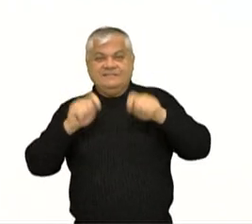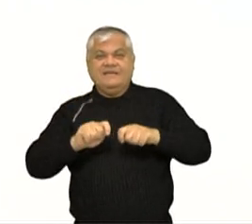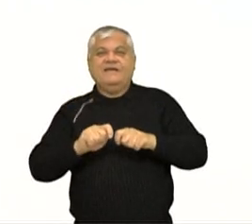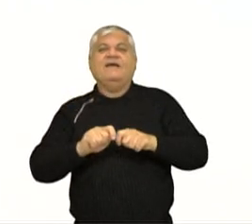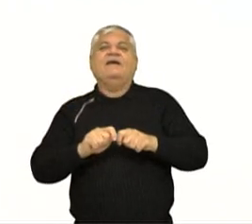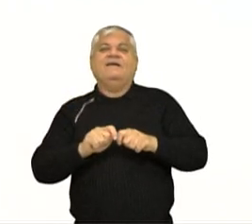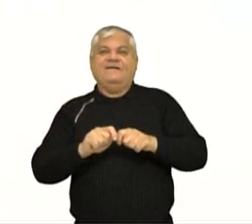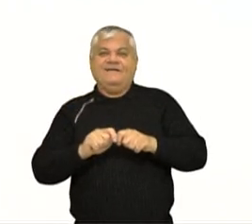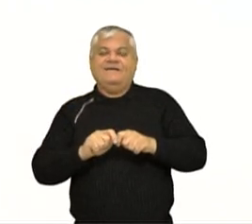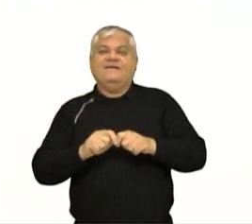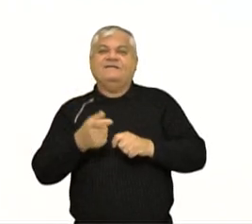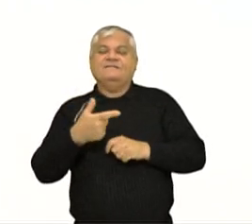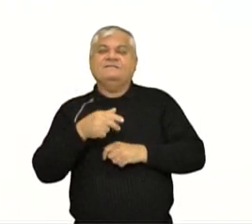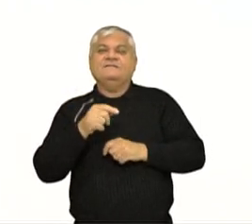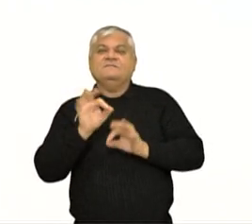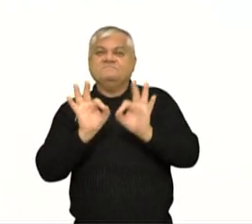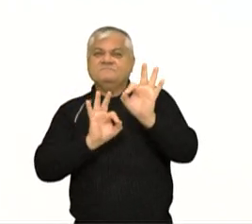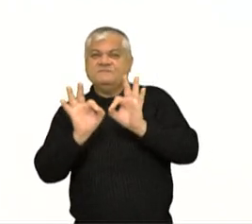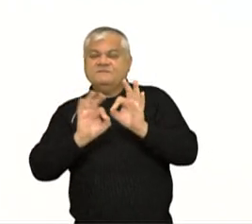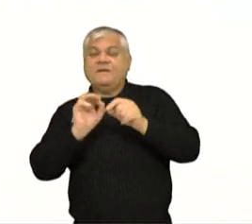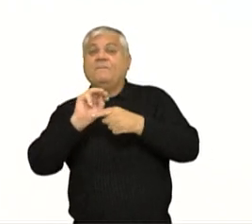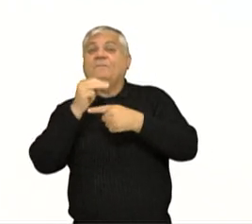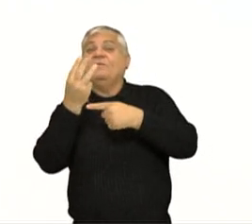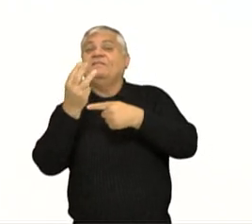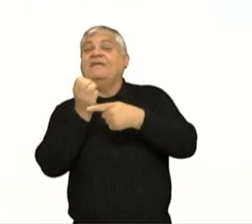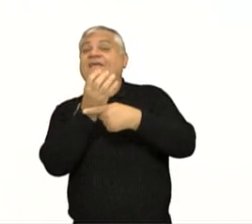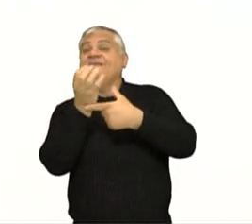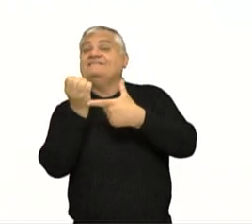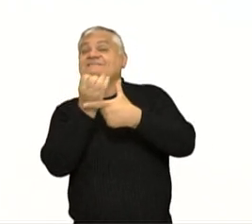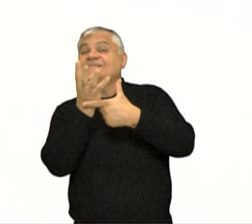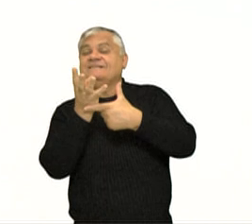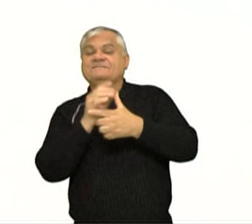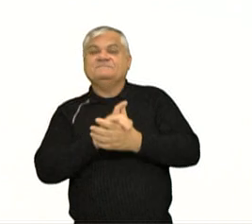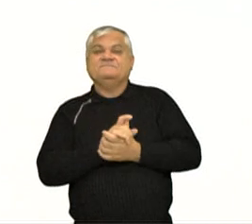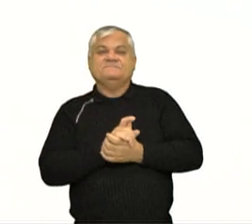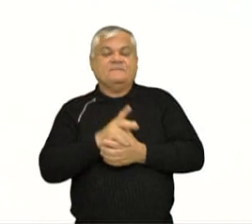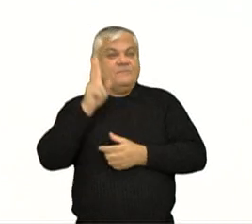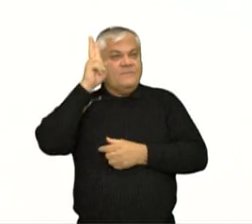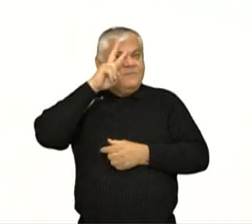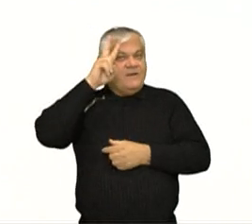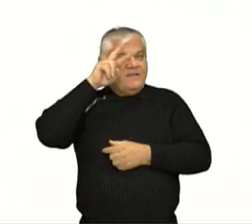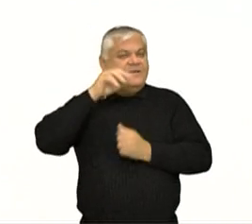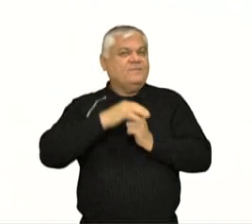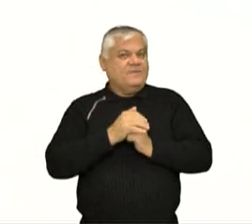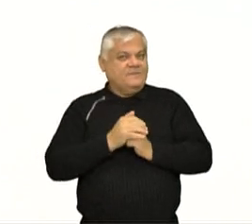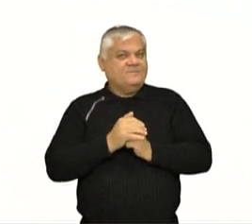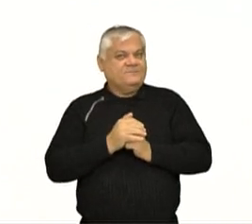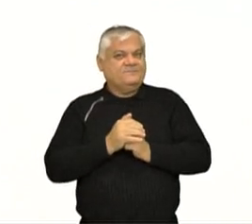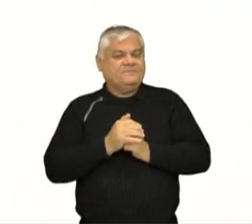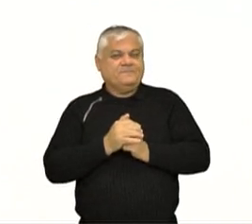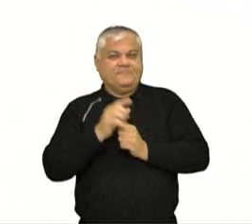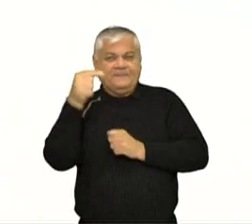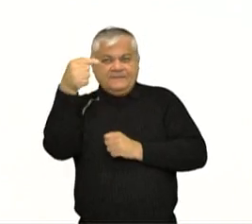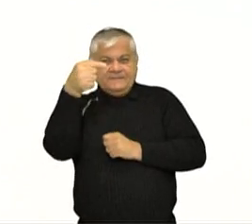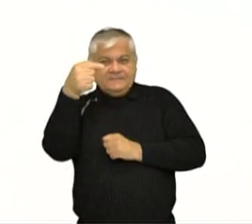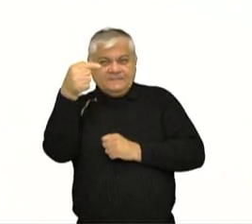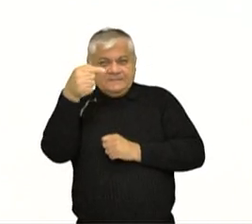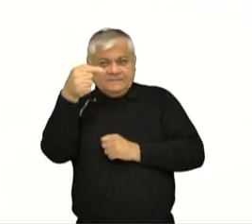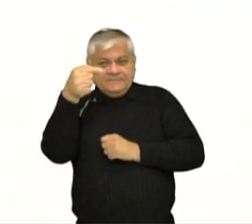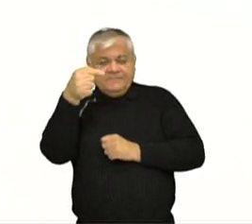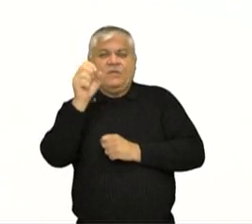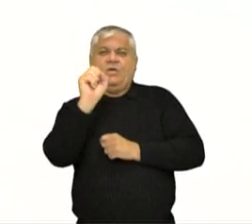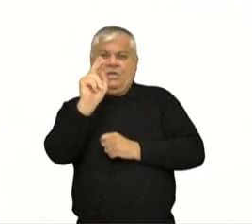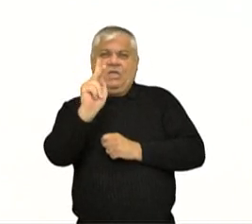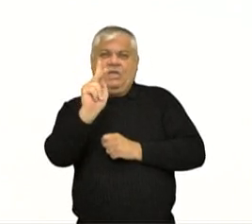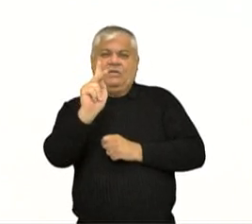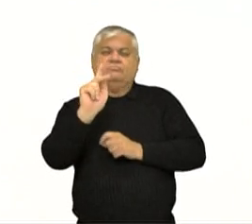podemos realmente resolver a potência, tá? Então lembre-se, o expoente é negativo? Ok, nós temos